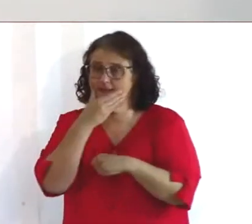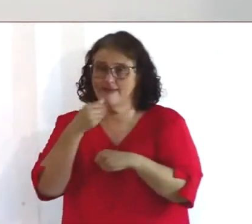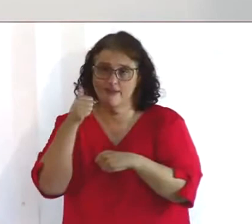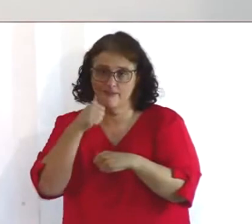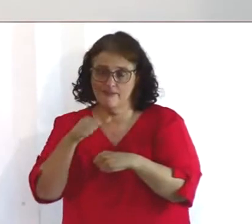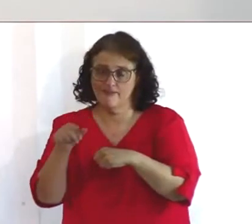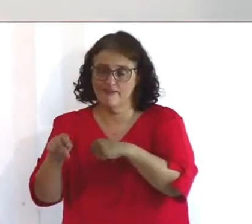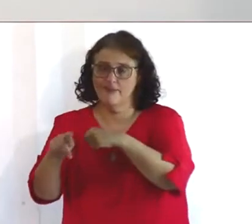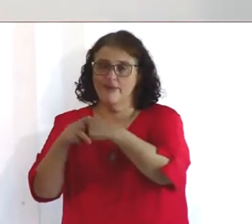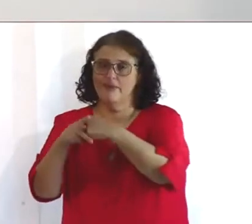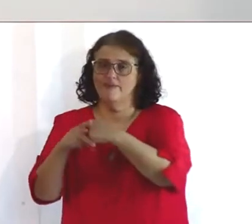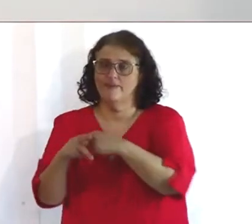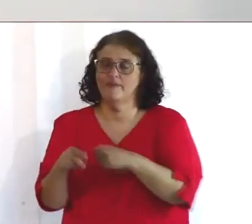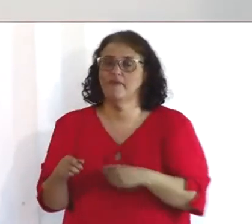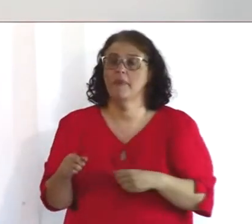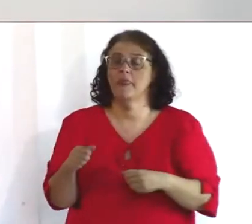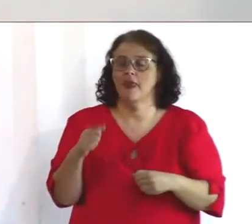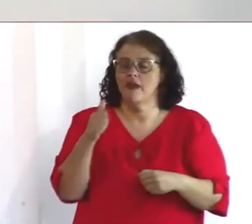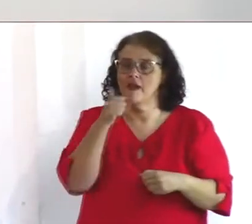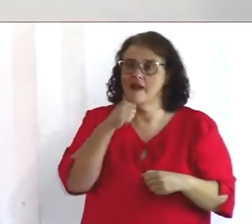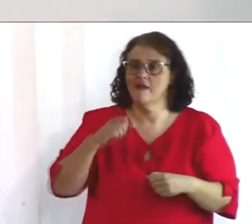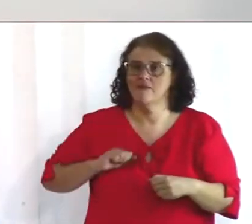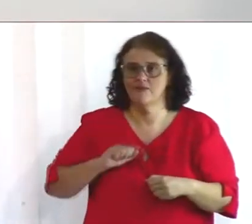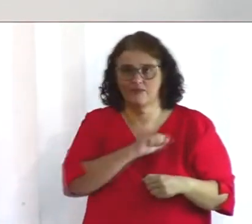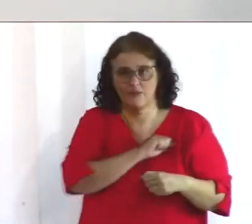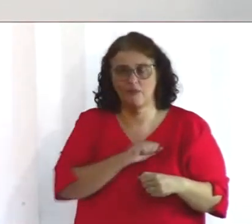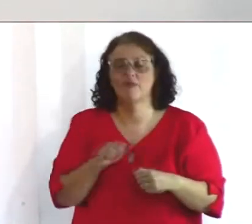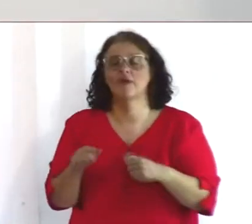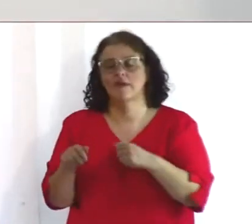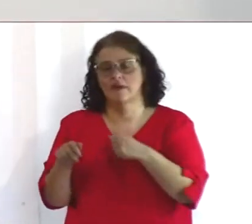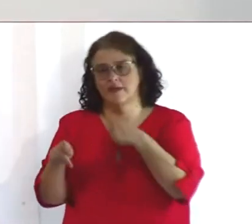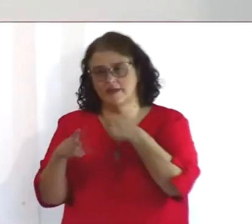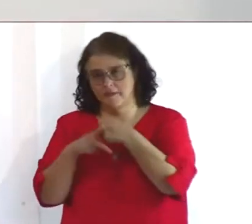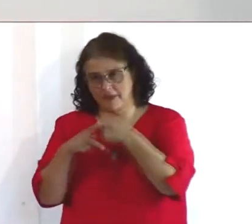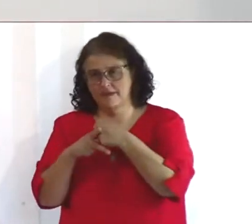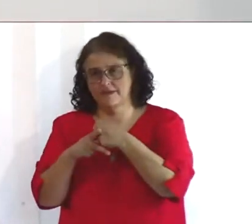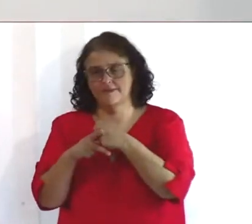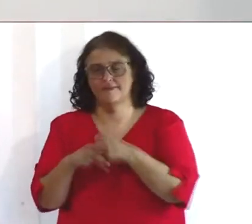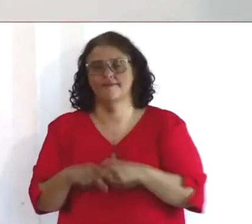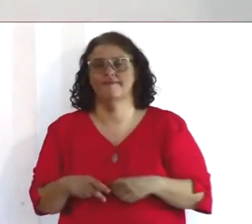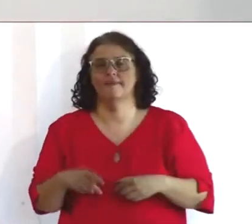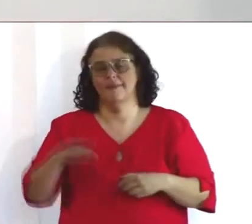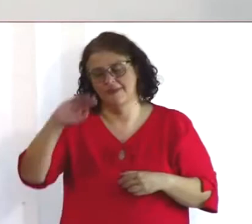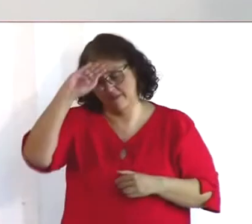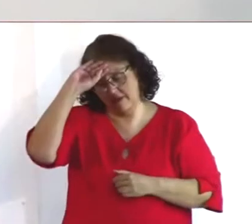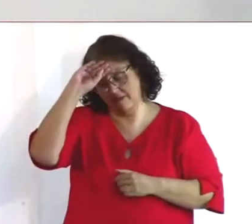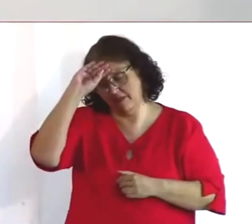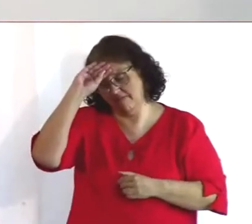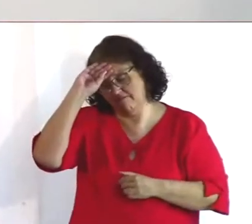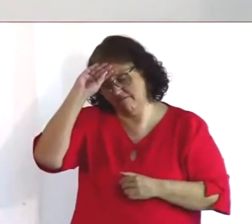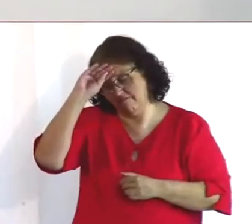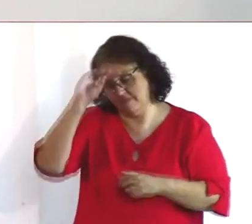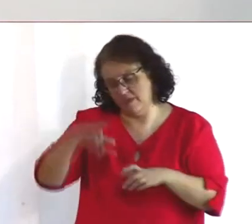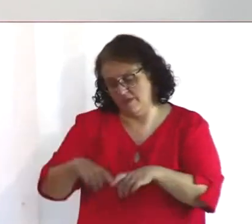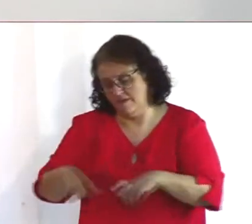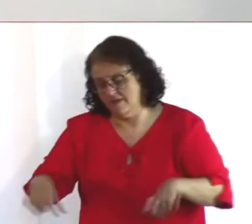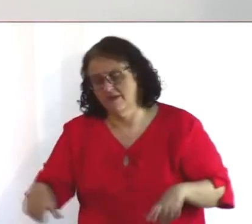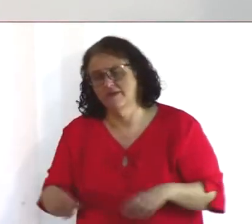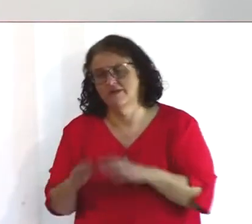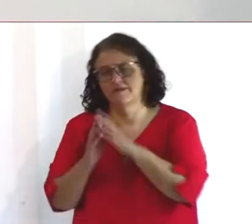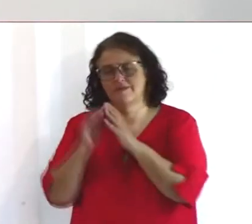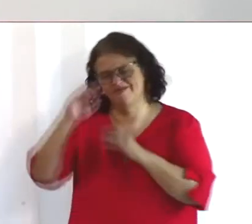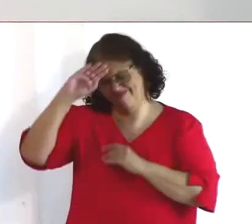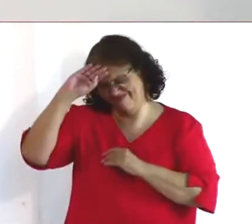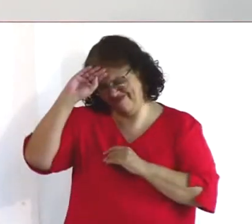A sogra de Simão estava acamada, diz o texto, e estava com febre. E logo lhe falaram a respeito. Então